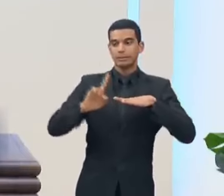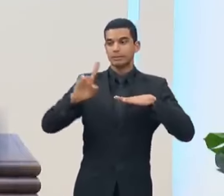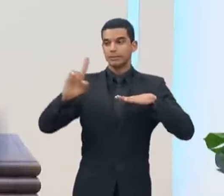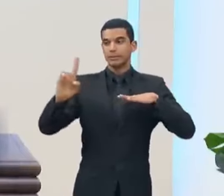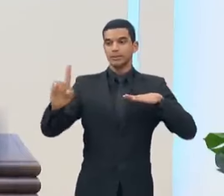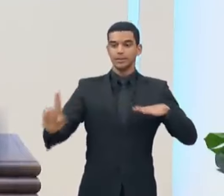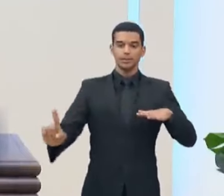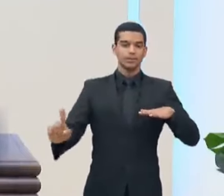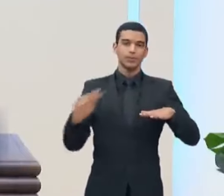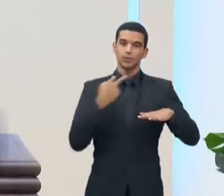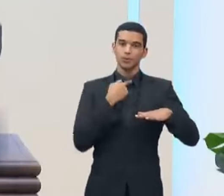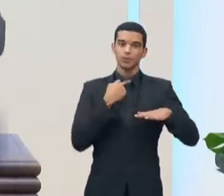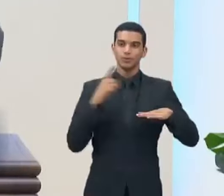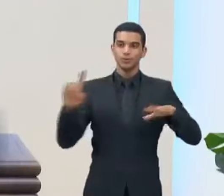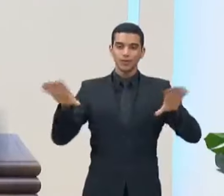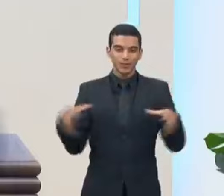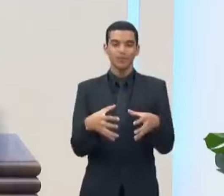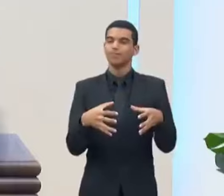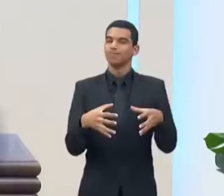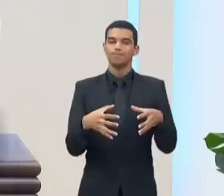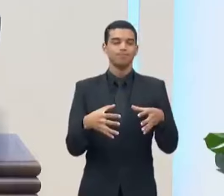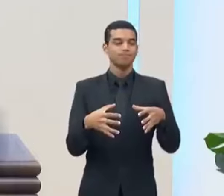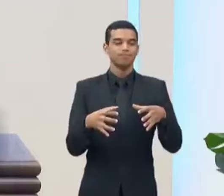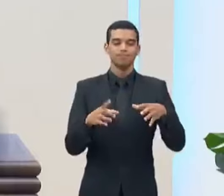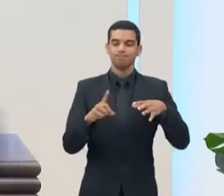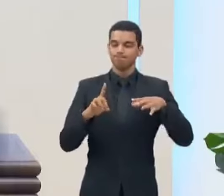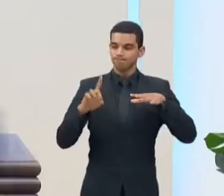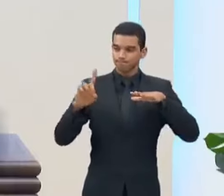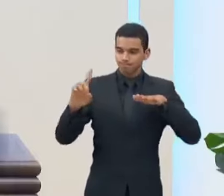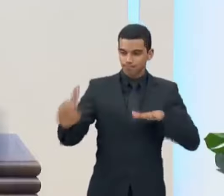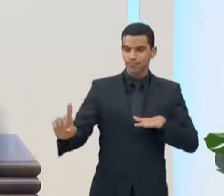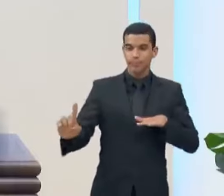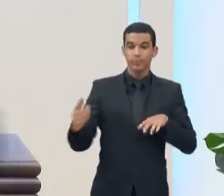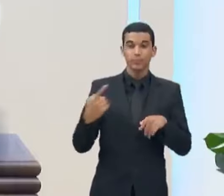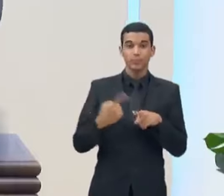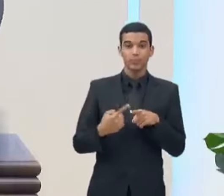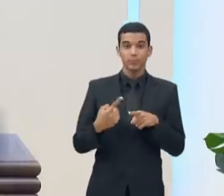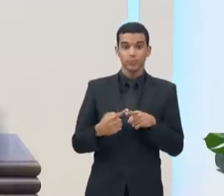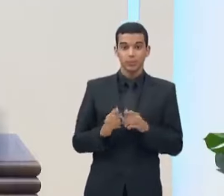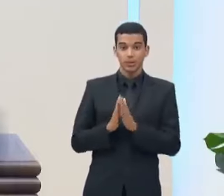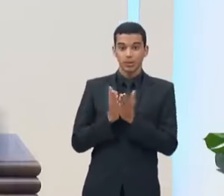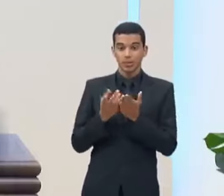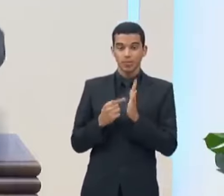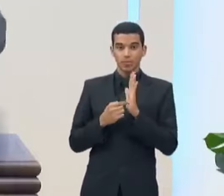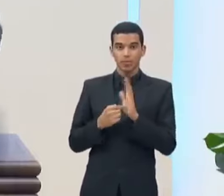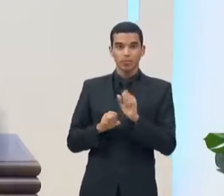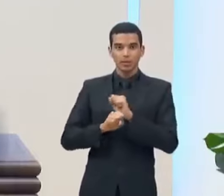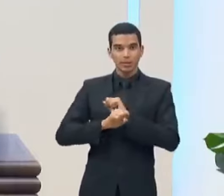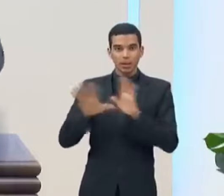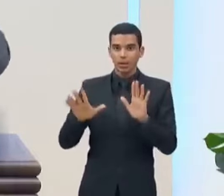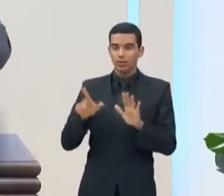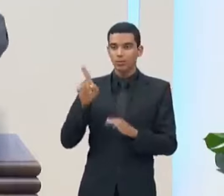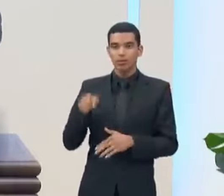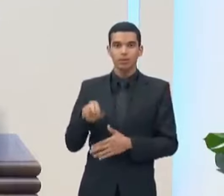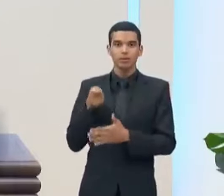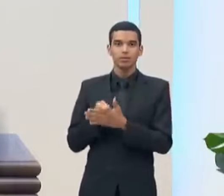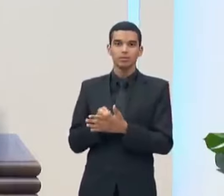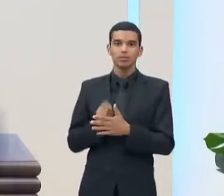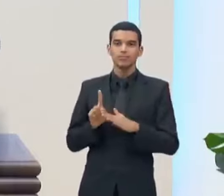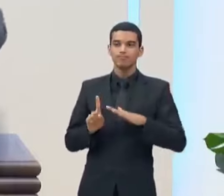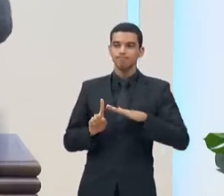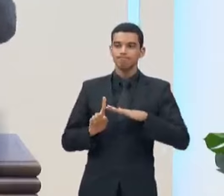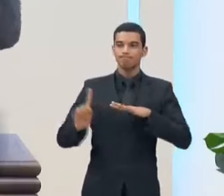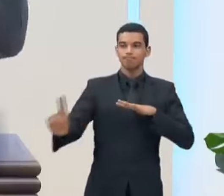habitar juntos, porque a palavra deixa muito claro: habitará só. Ele deixava sua casa,